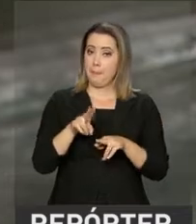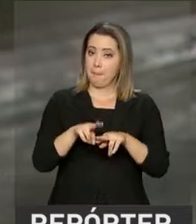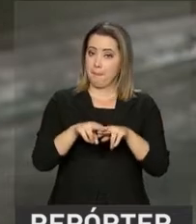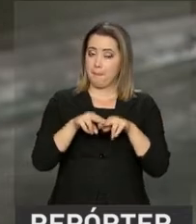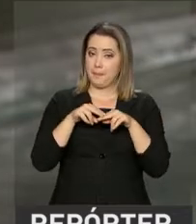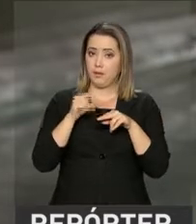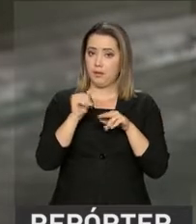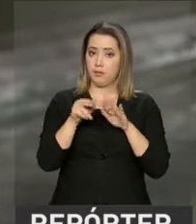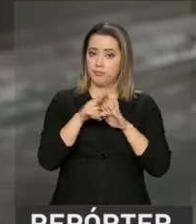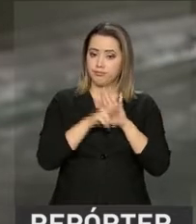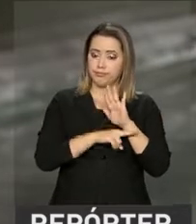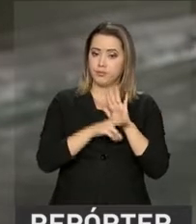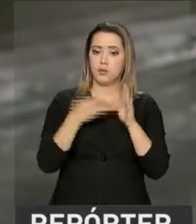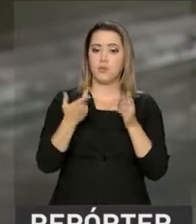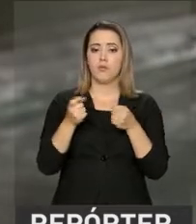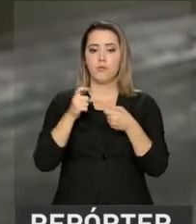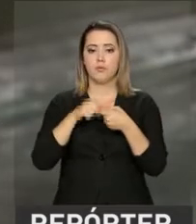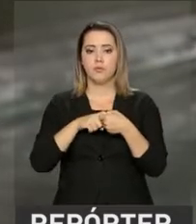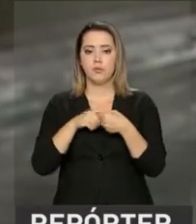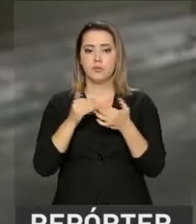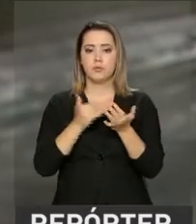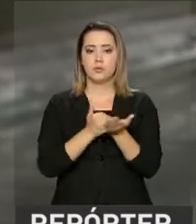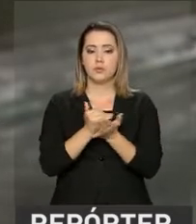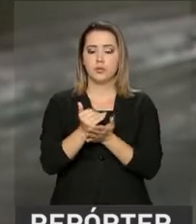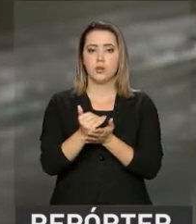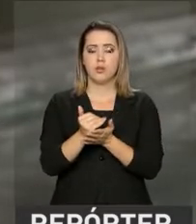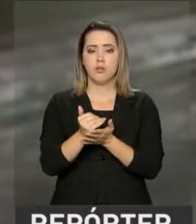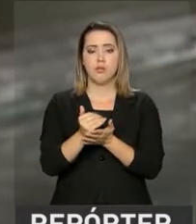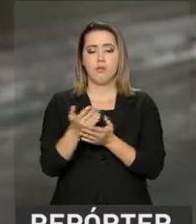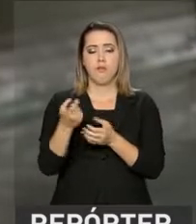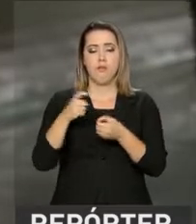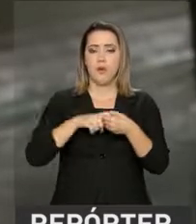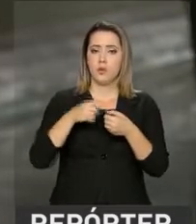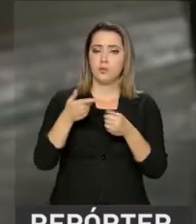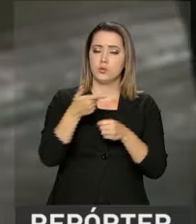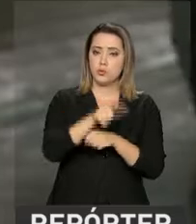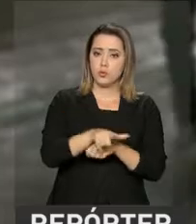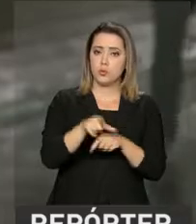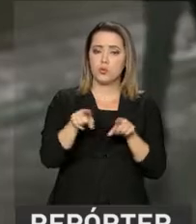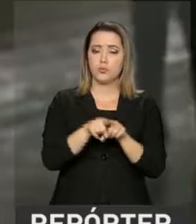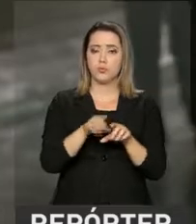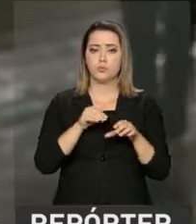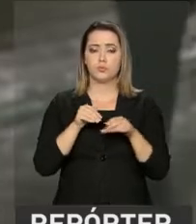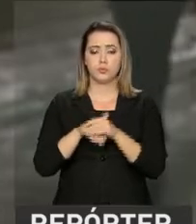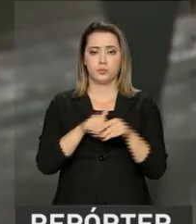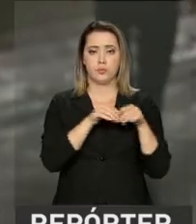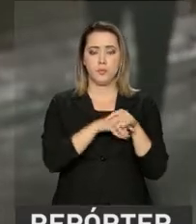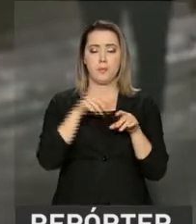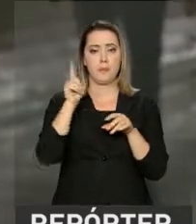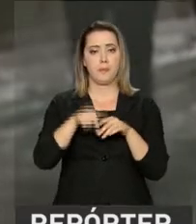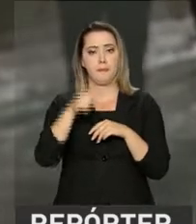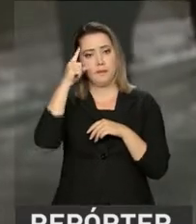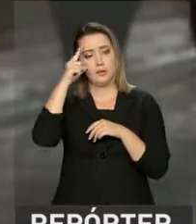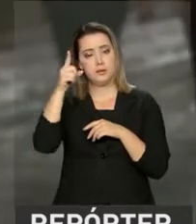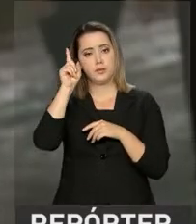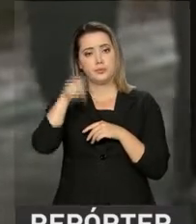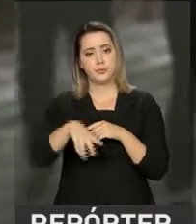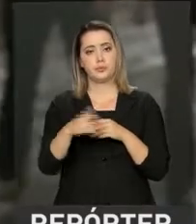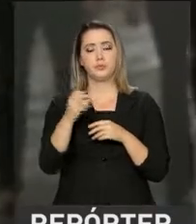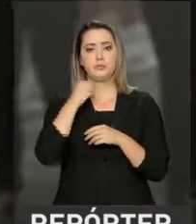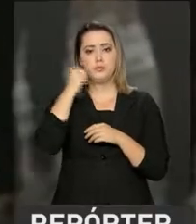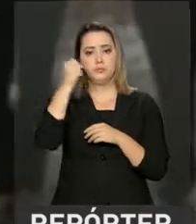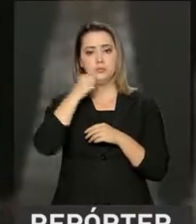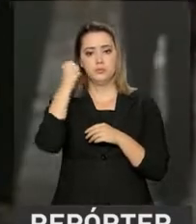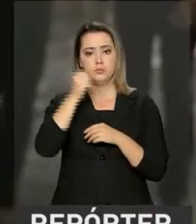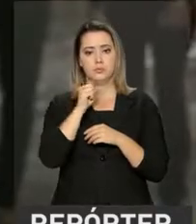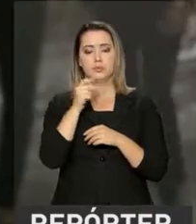a sessão for reiniciada no plenário do Senado ou em qualquer outra dependência, a ideia é que os